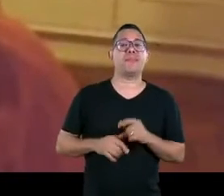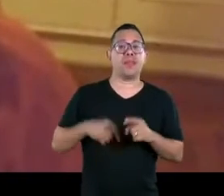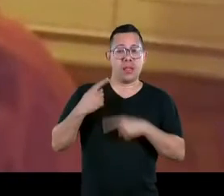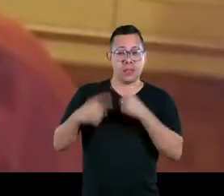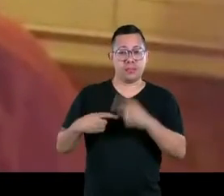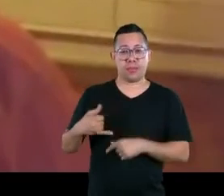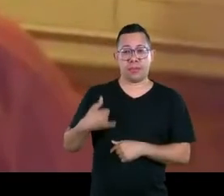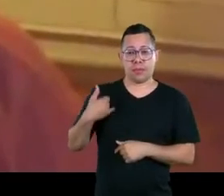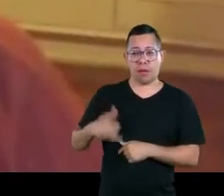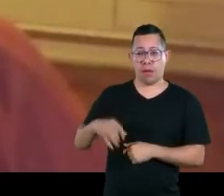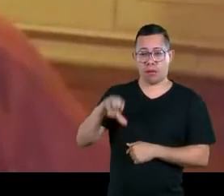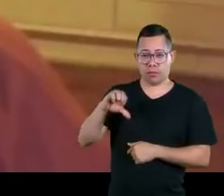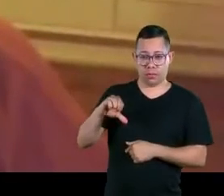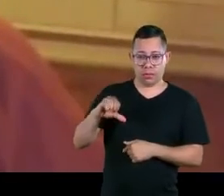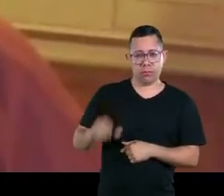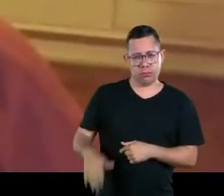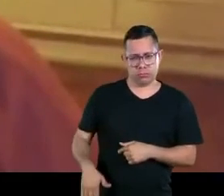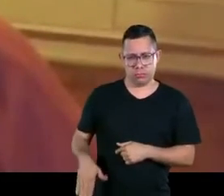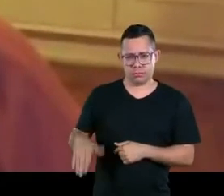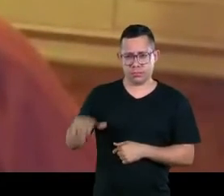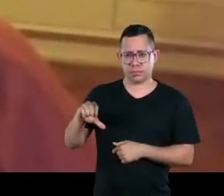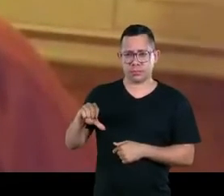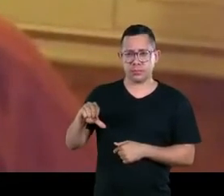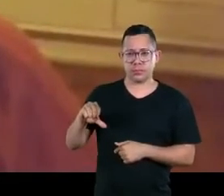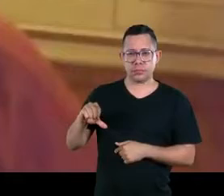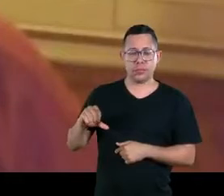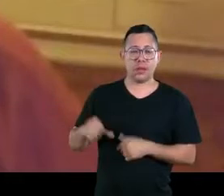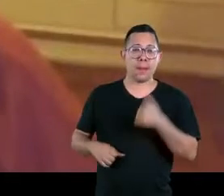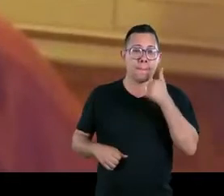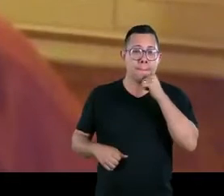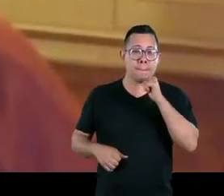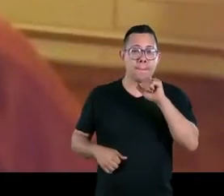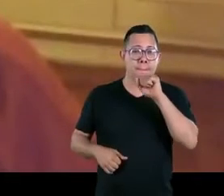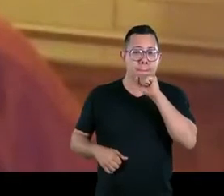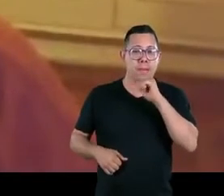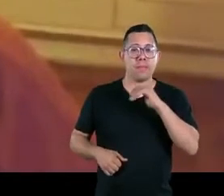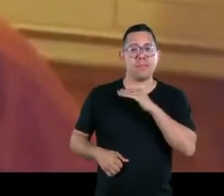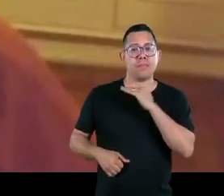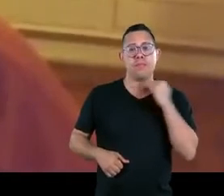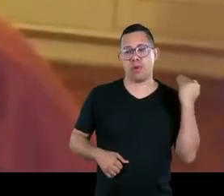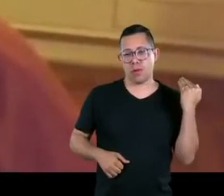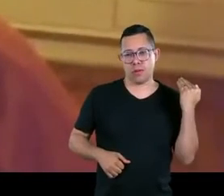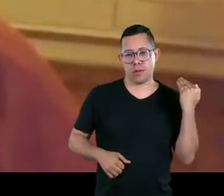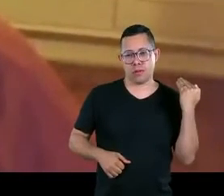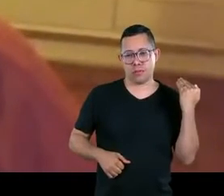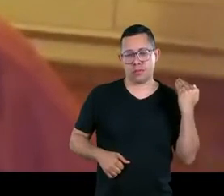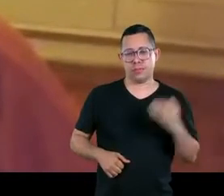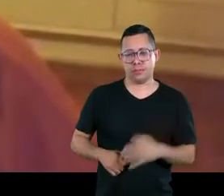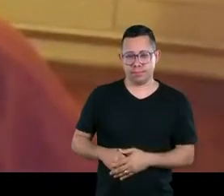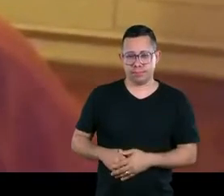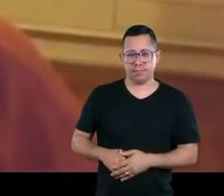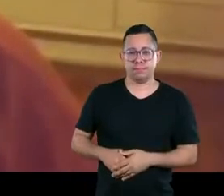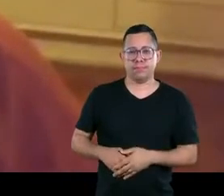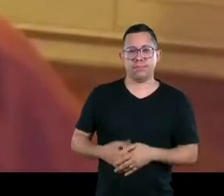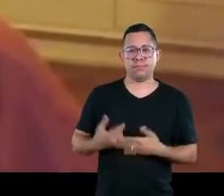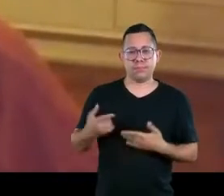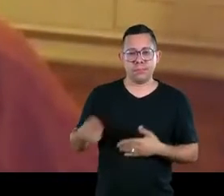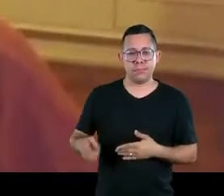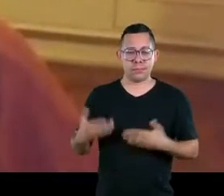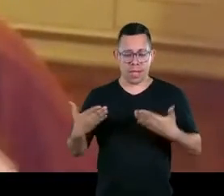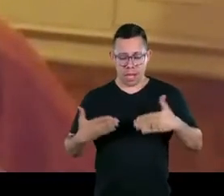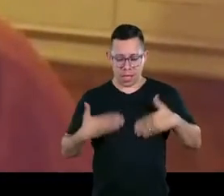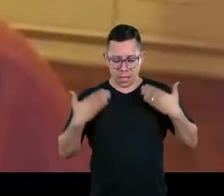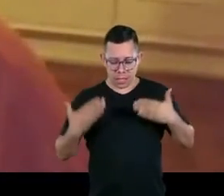aos 9 anos de idade, quando ele perde a mãe e passa a conviver com a contradição,